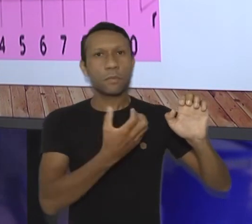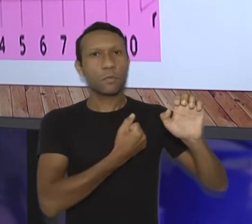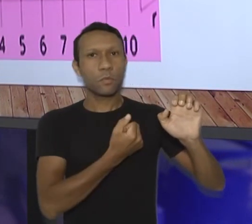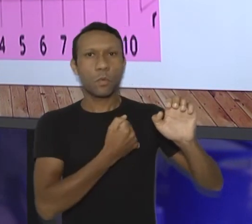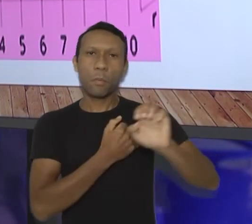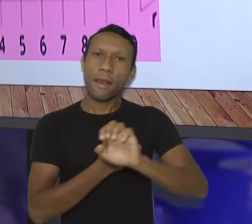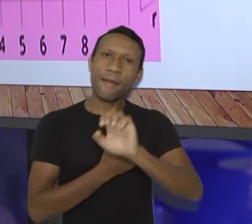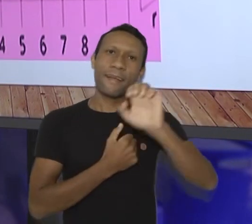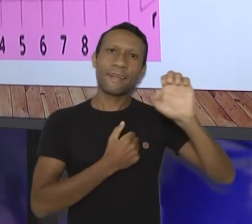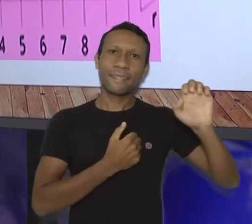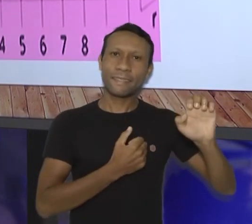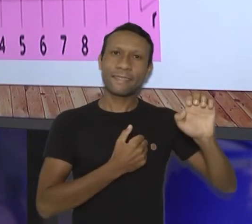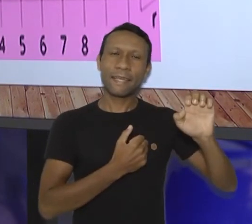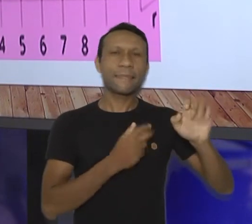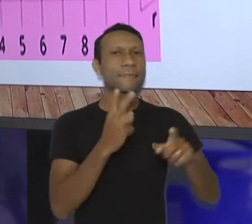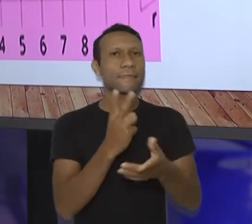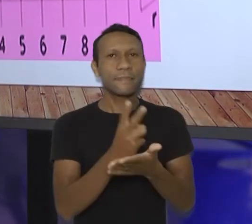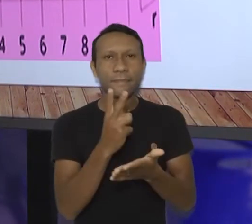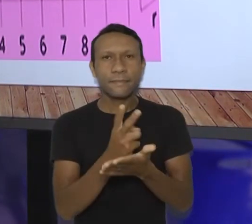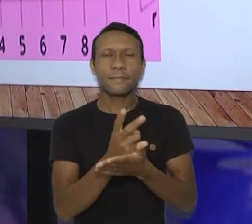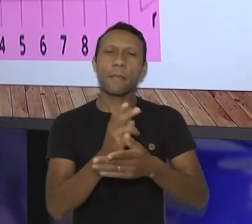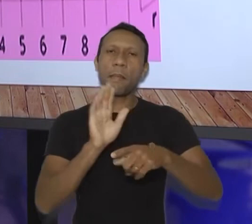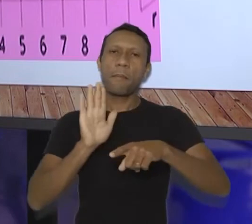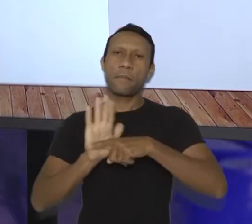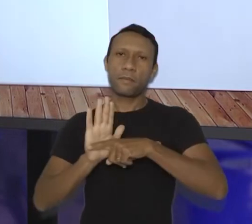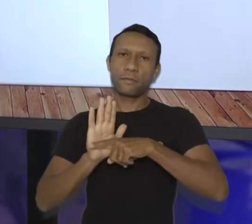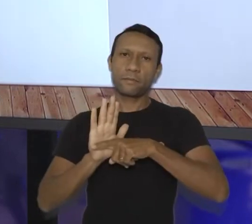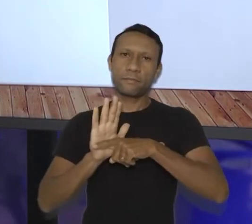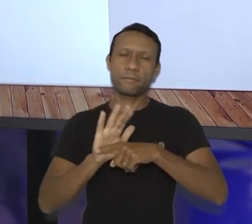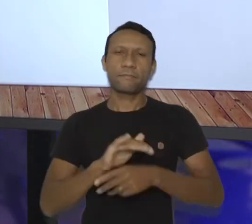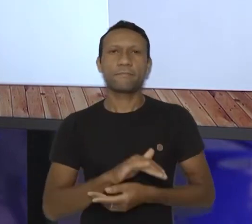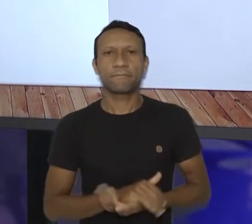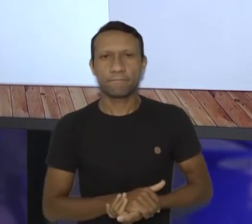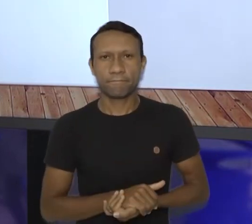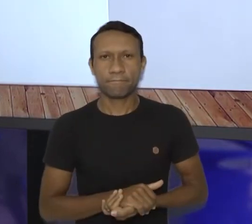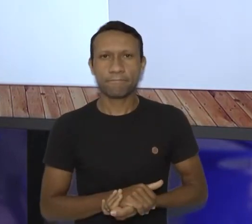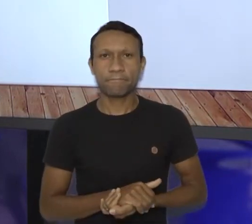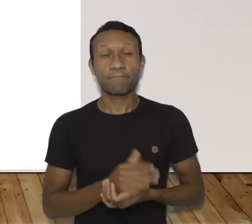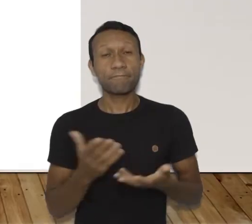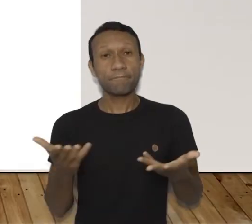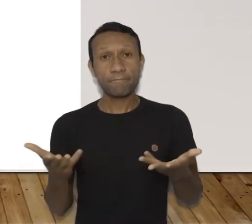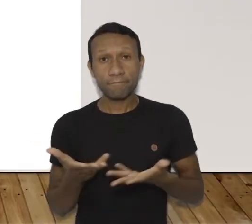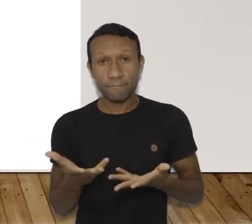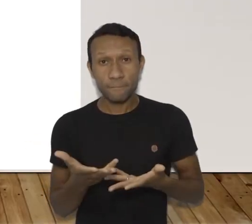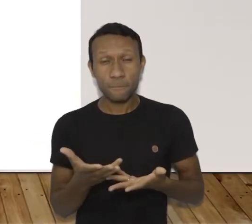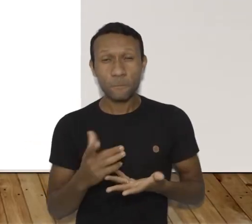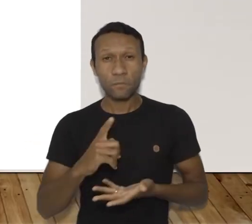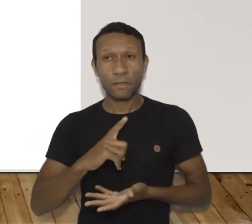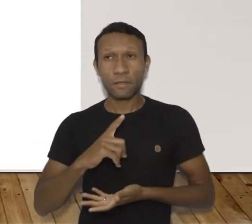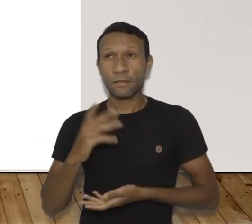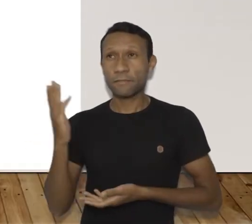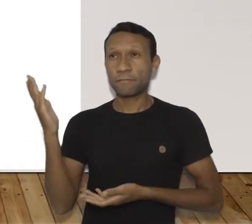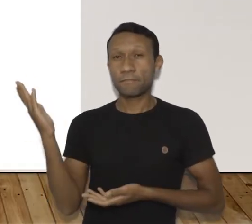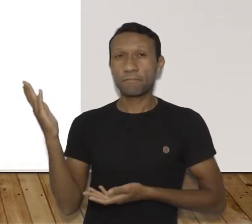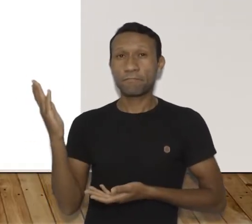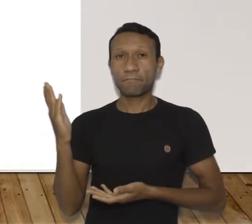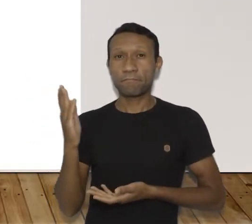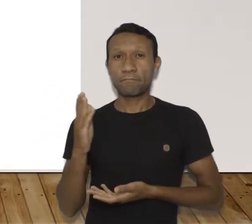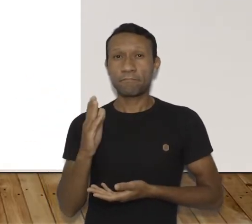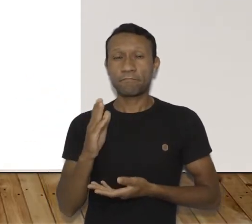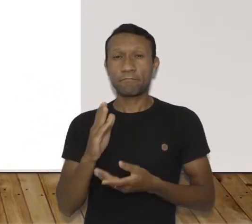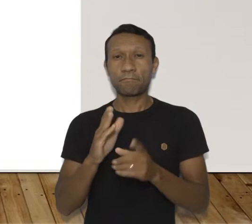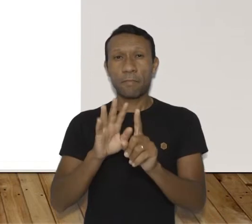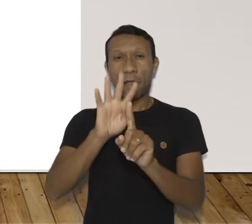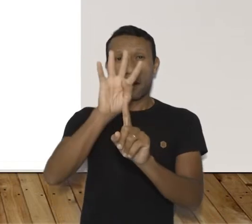menor do que o seu número que está à direita. E aí, por fim, nós temos o plano